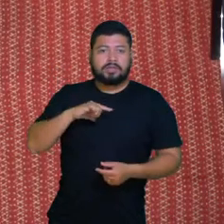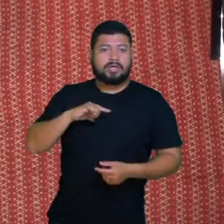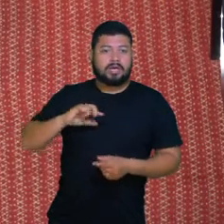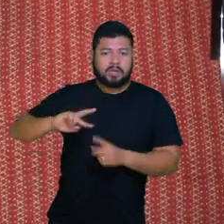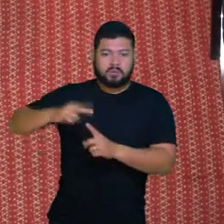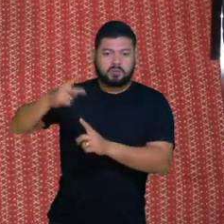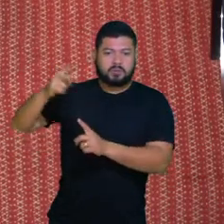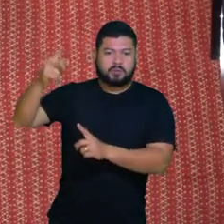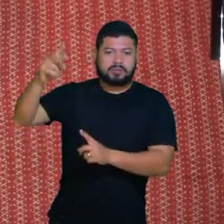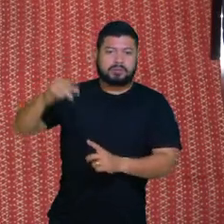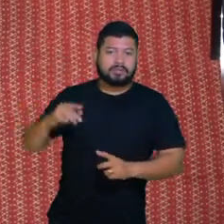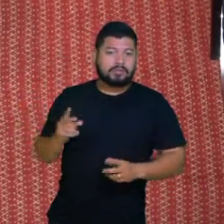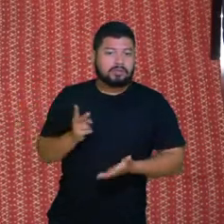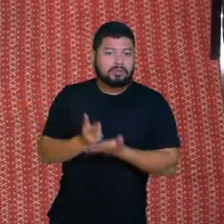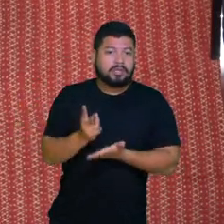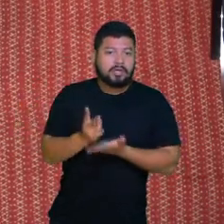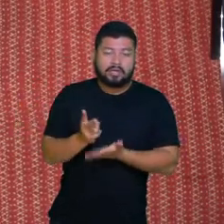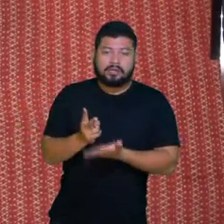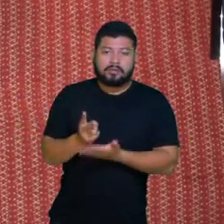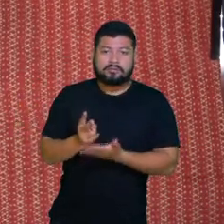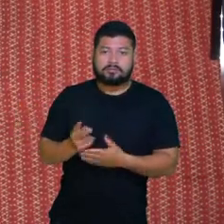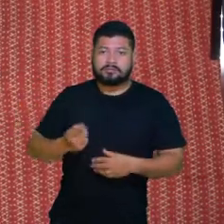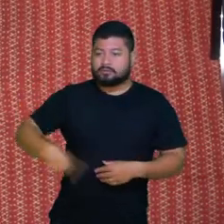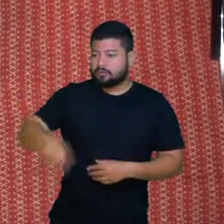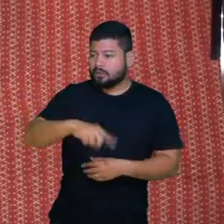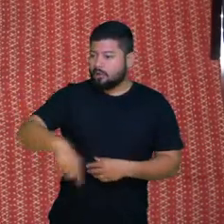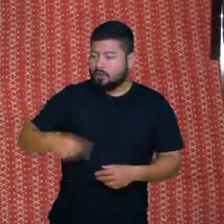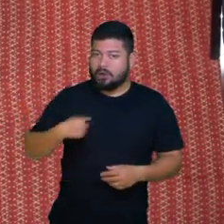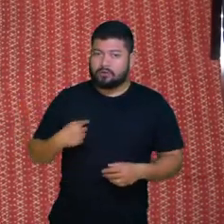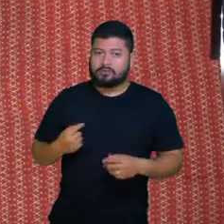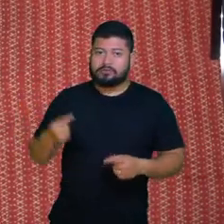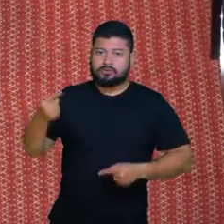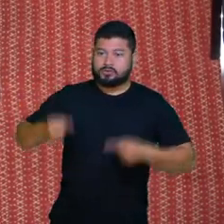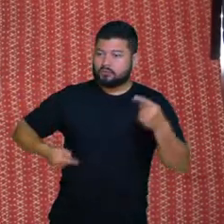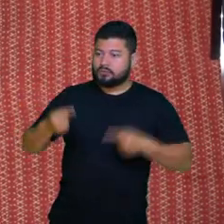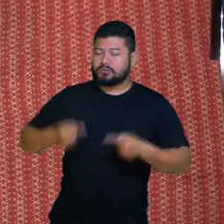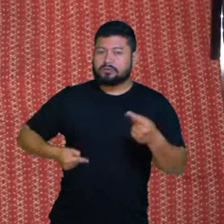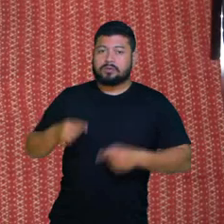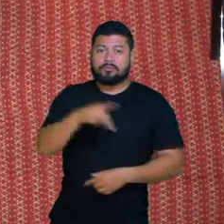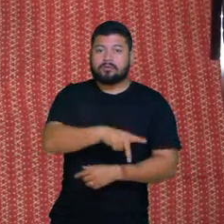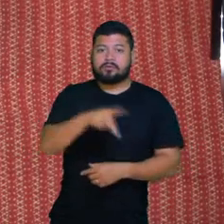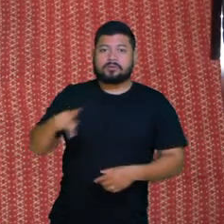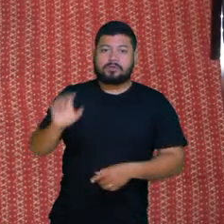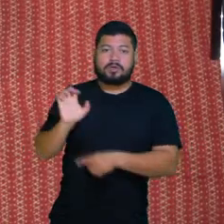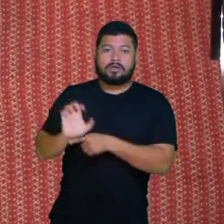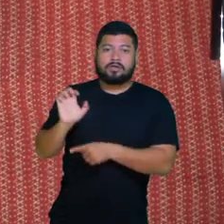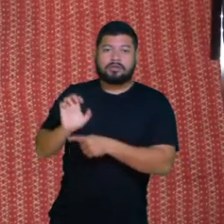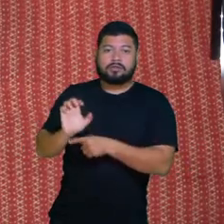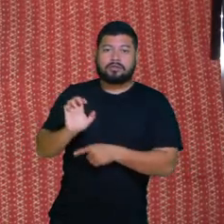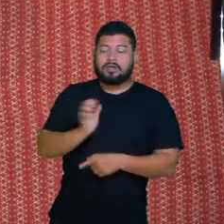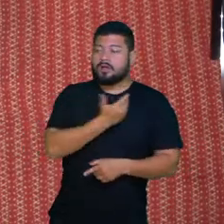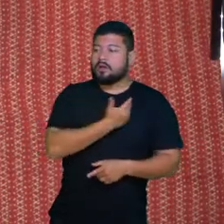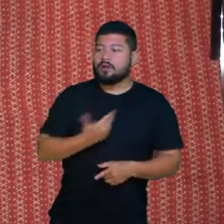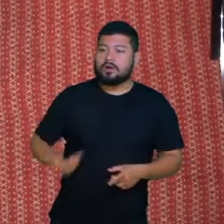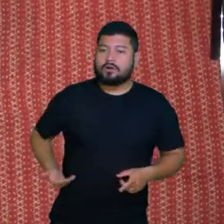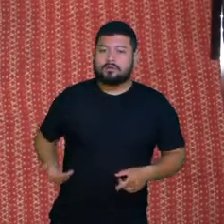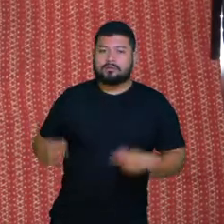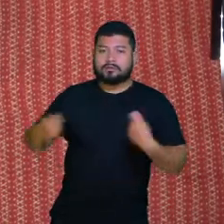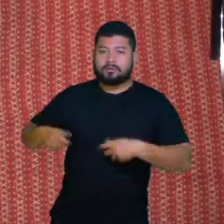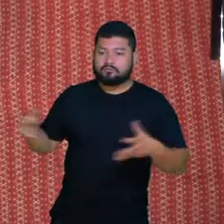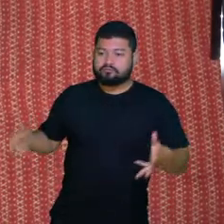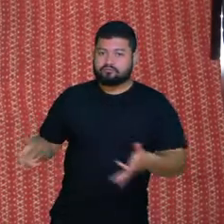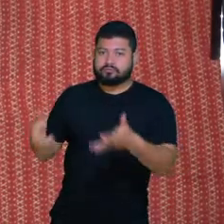essa questão precisa ser discutida com nós professores aqui o Estado tem que ser fortalecido e eu gostaria ouvir de